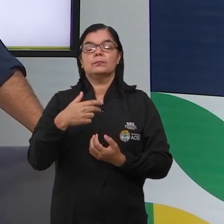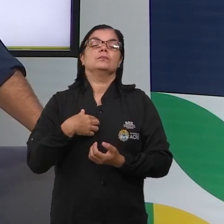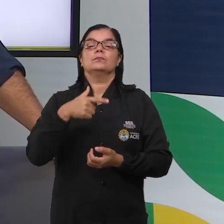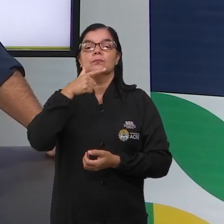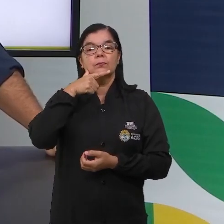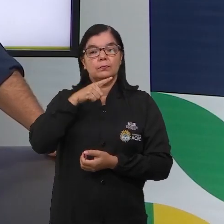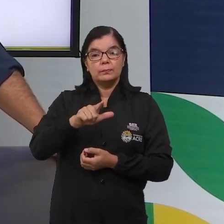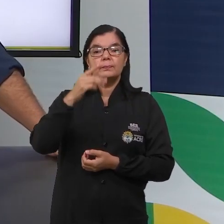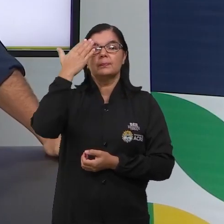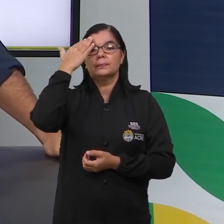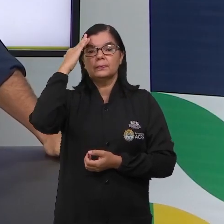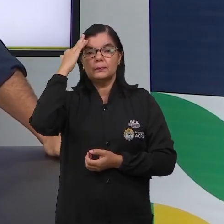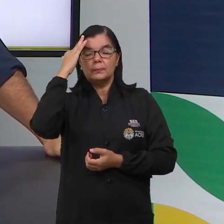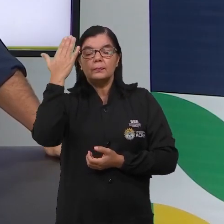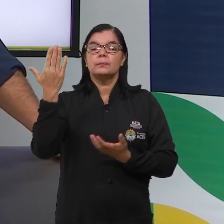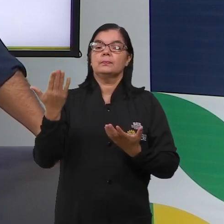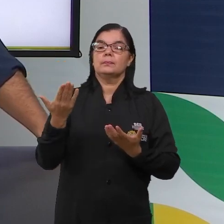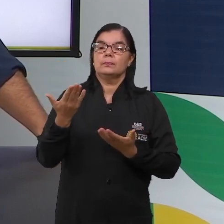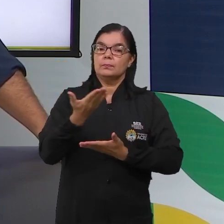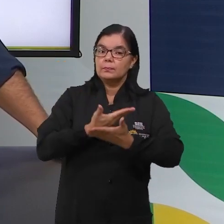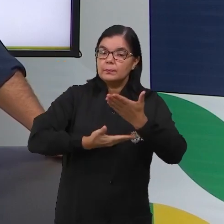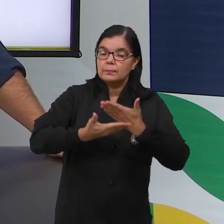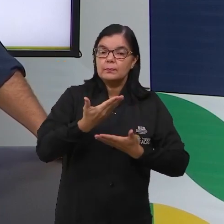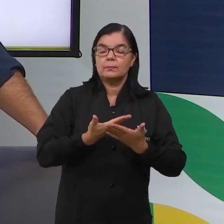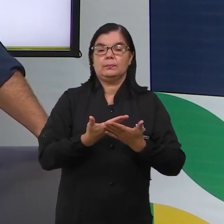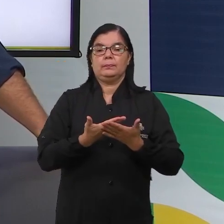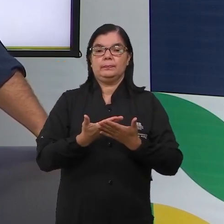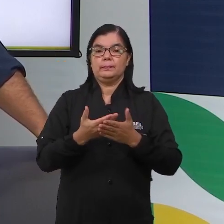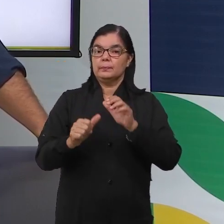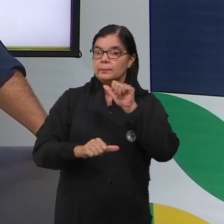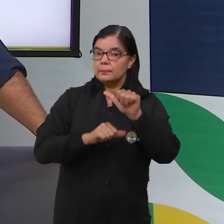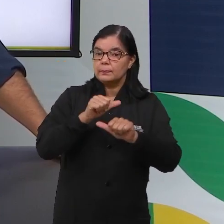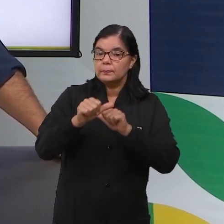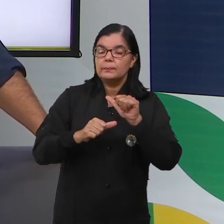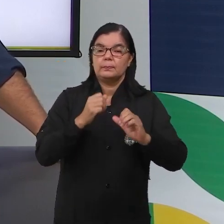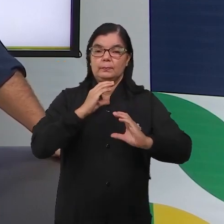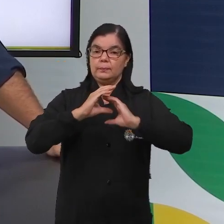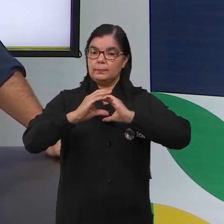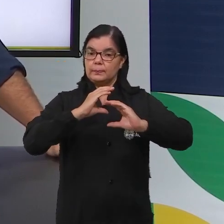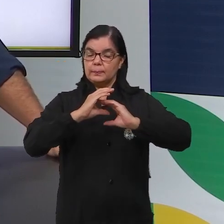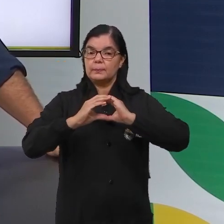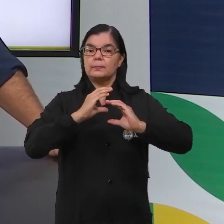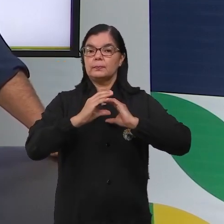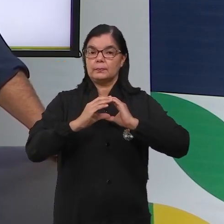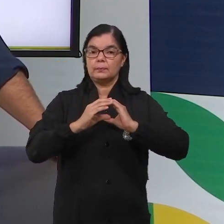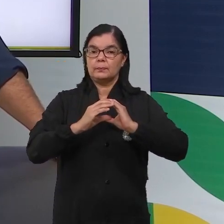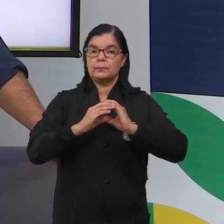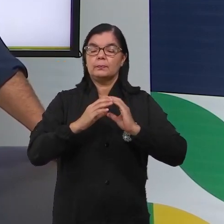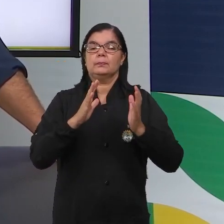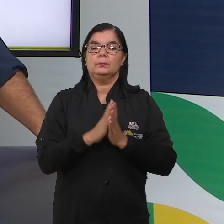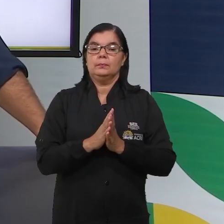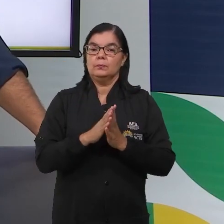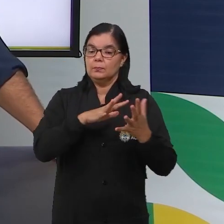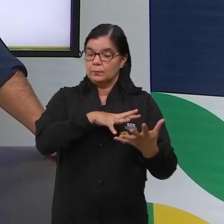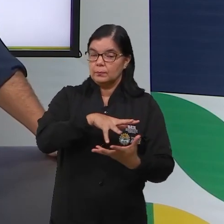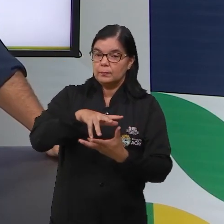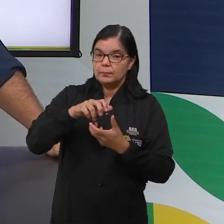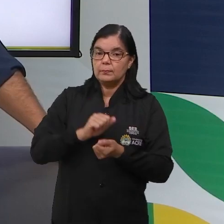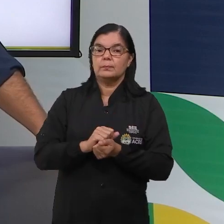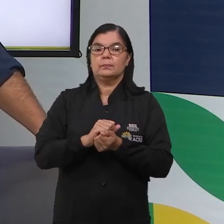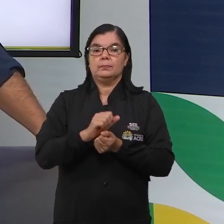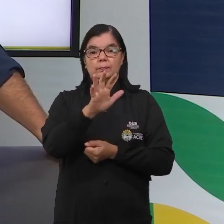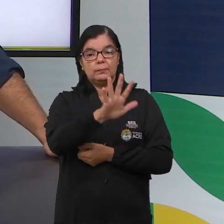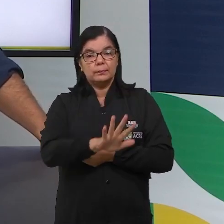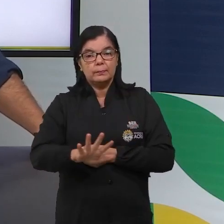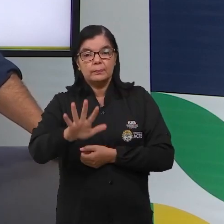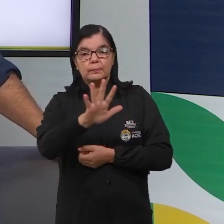Idioma, entendimento, compreensão, troca, essa comunicação de fato, de uma forma global, universal,